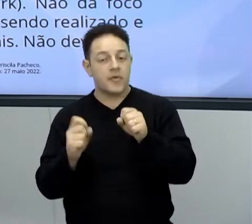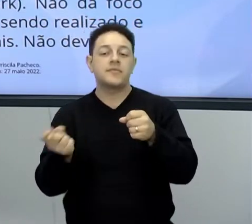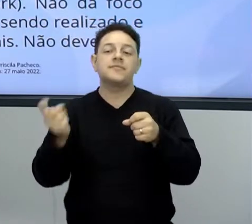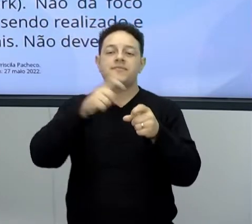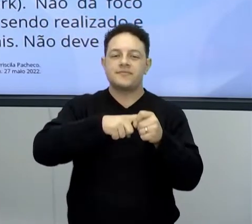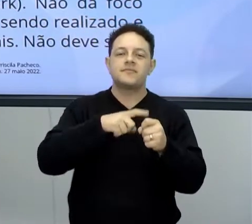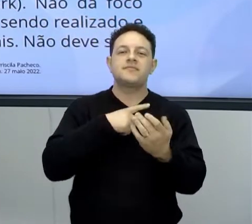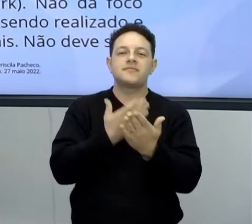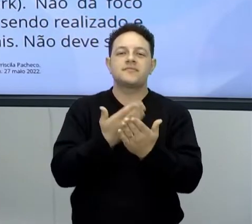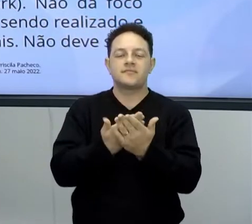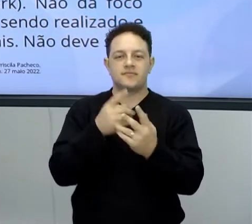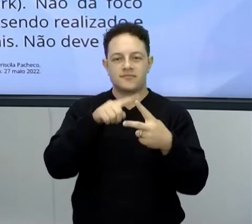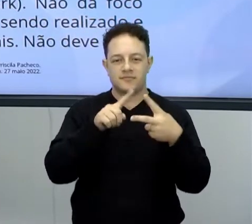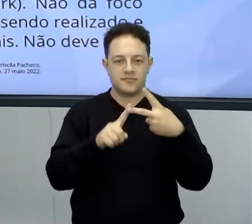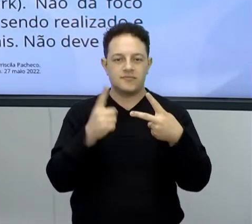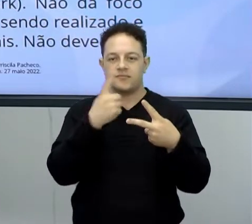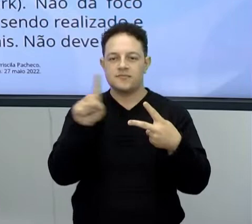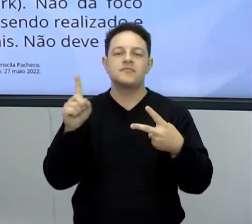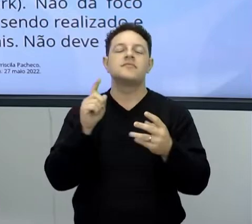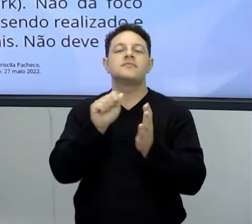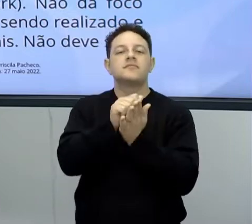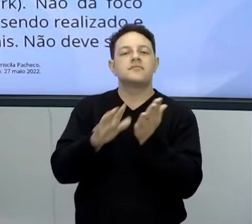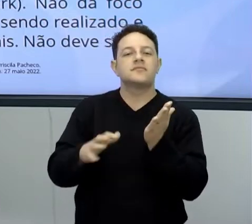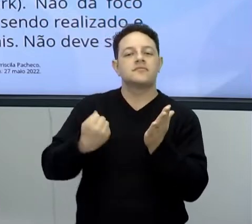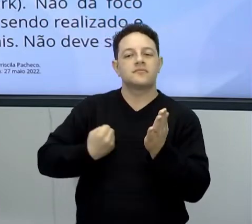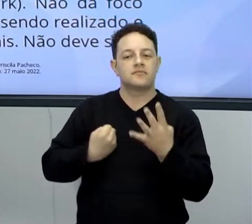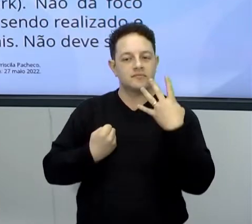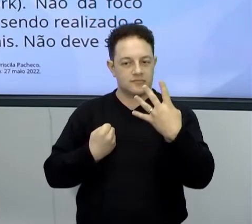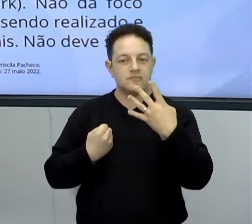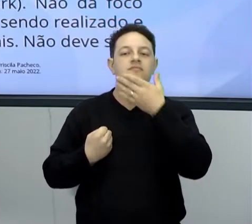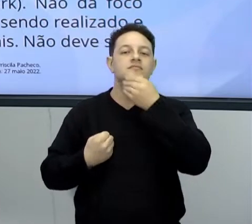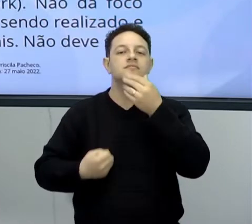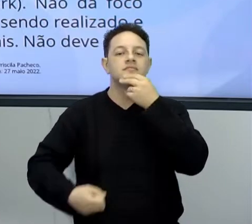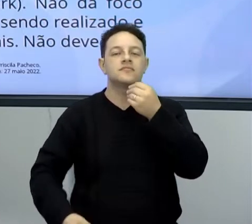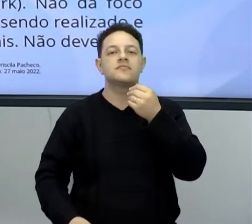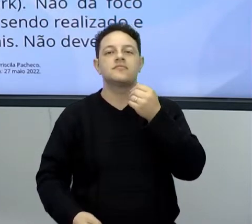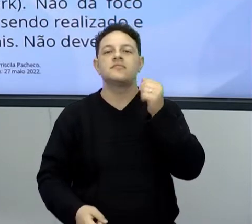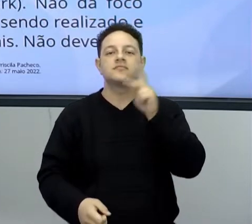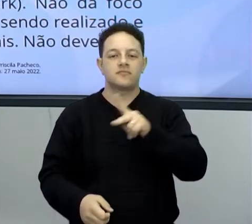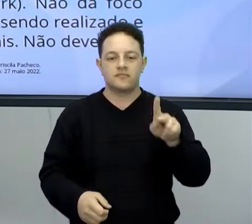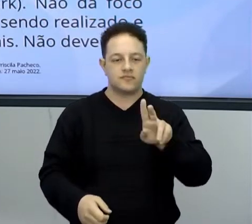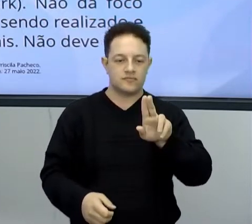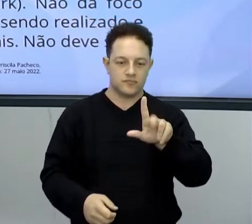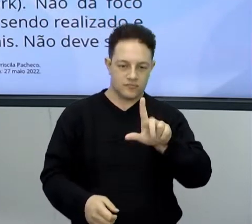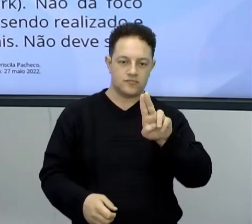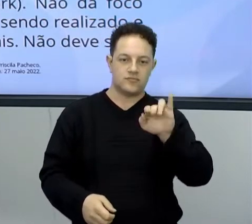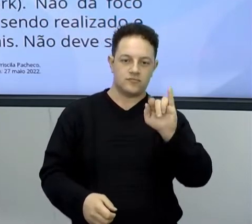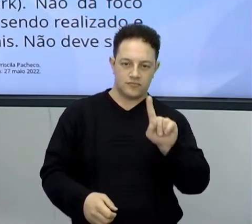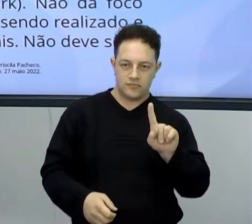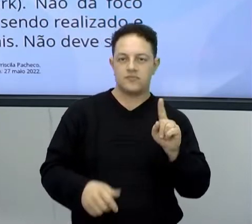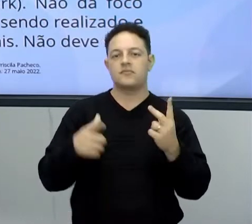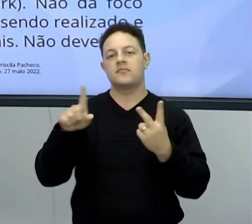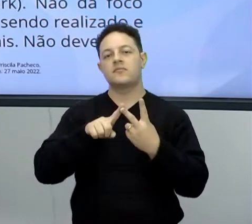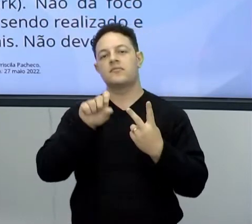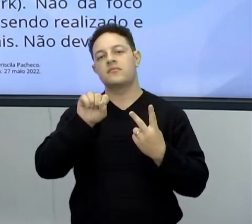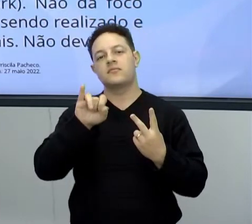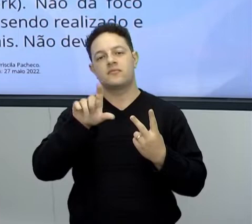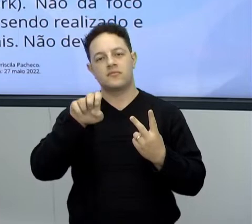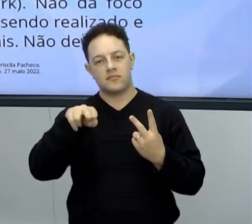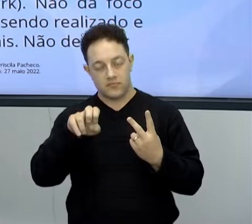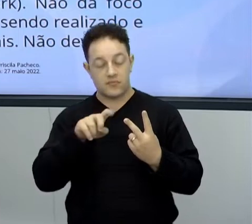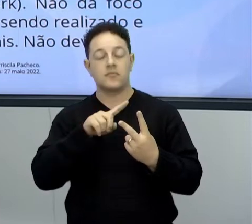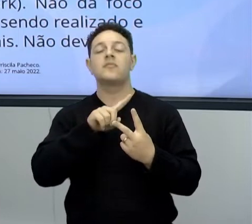nas 2 últimas aulas da atividade 4, que nós tivemos aqui o professor Luiz e a professora Silene, que nós trouxemos aqui, por